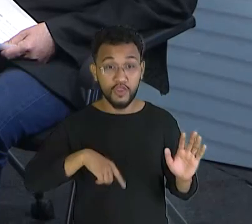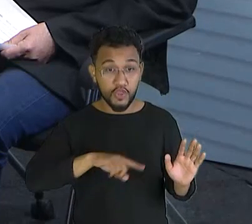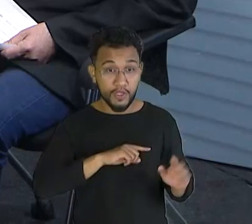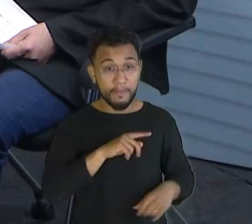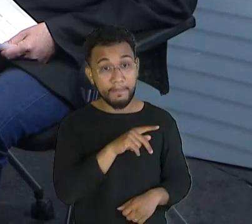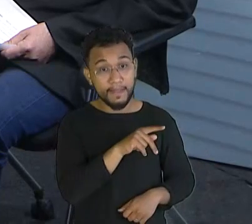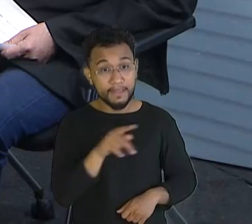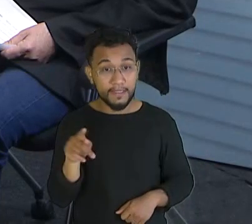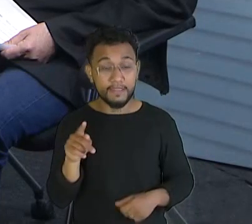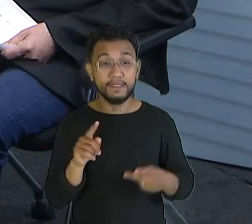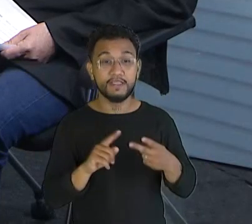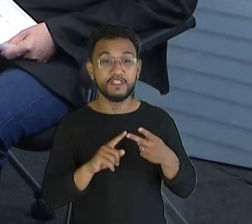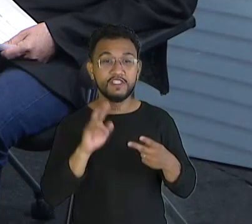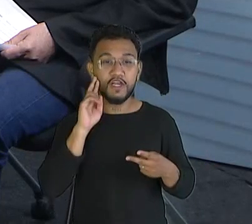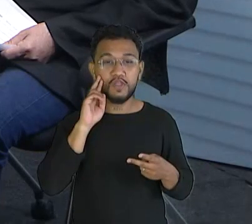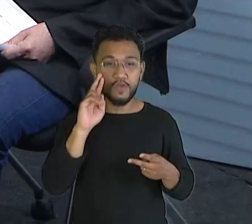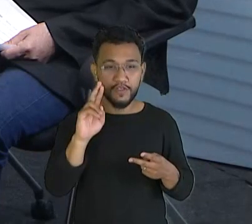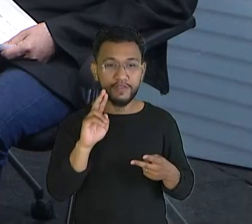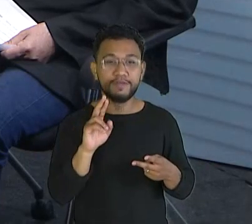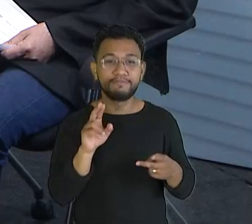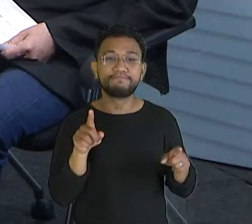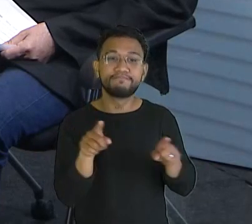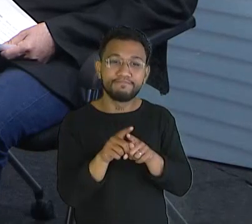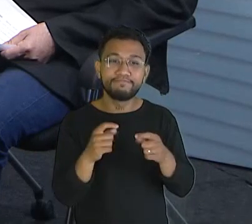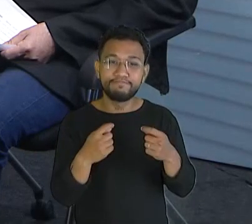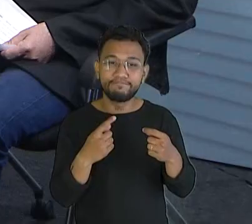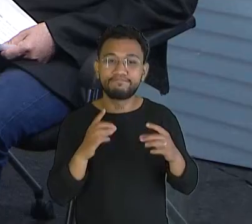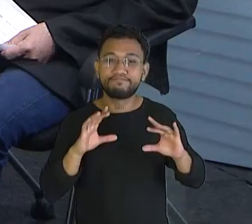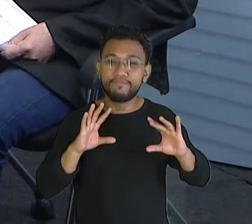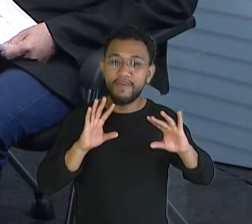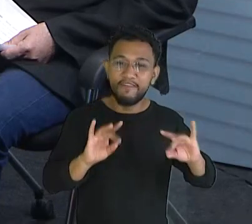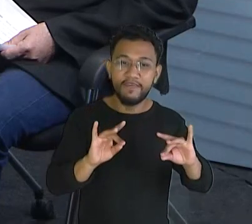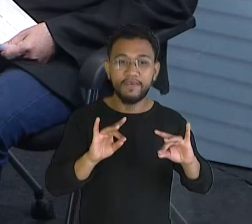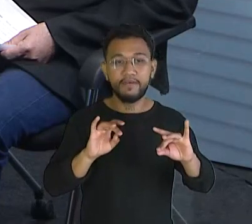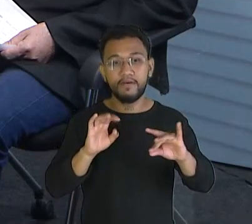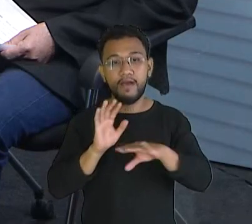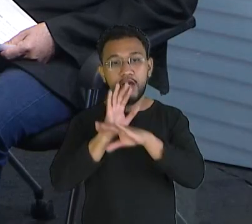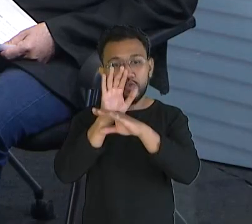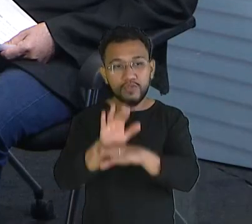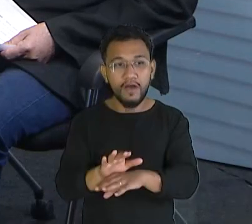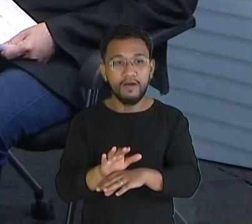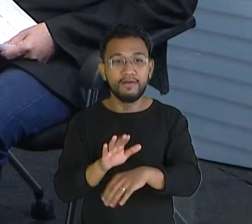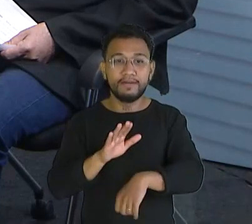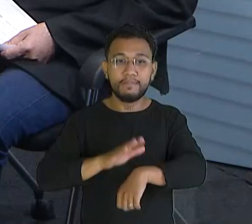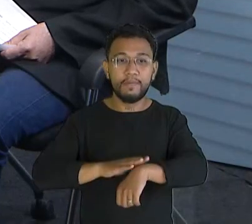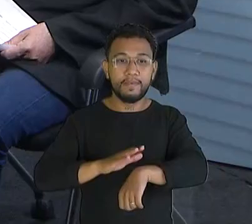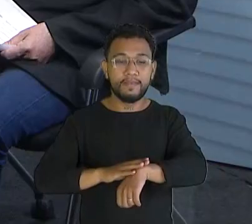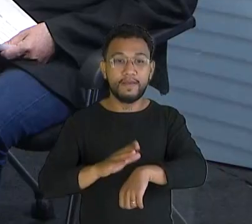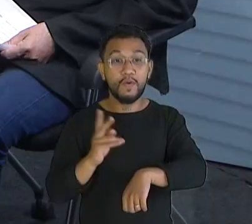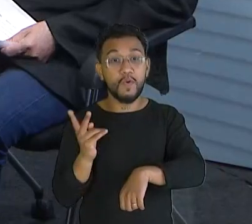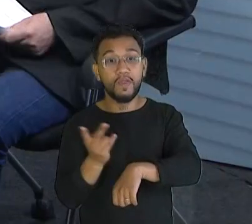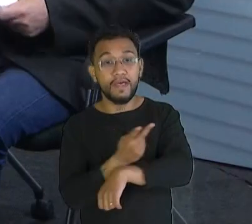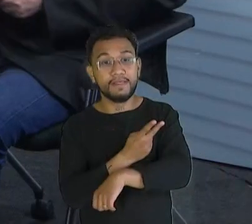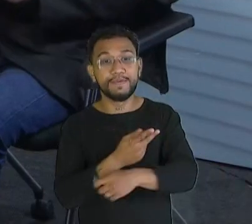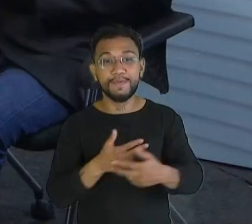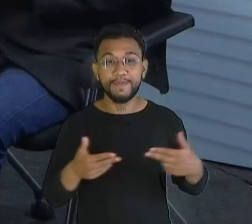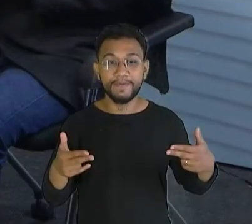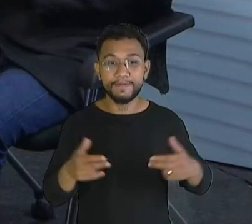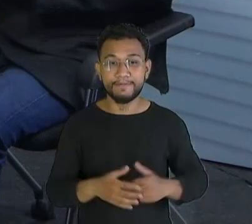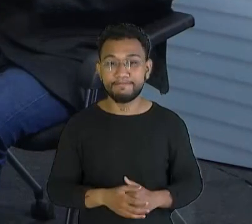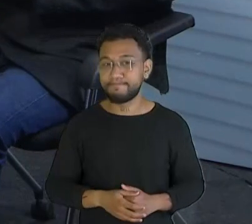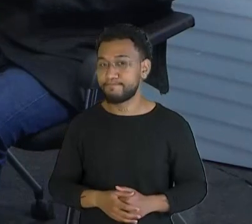e da diretoria sempre acaba tendo que intervir e ajudar na maioria das situações. Tá, então